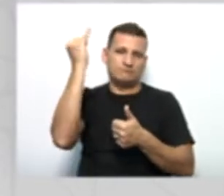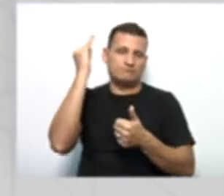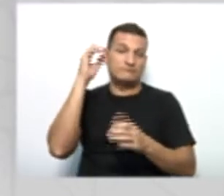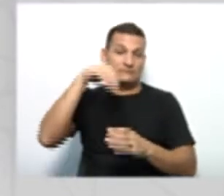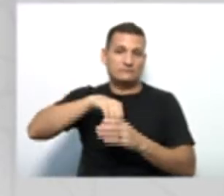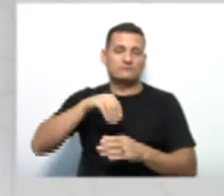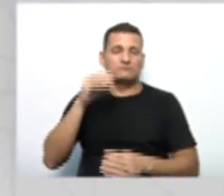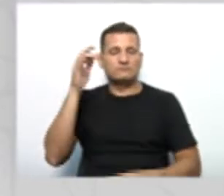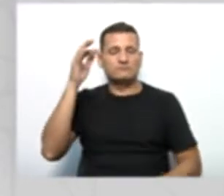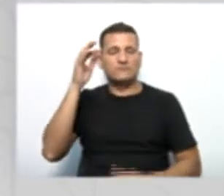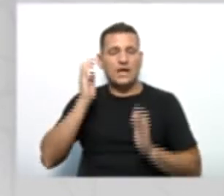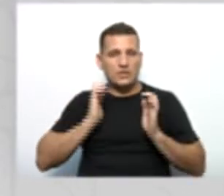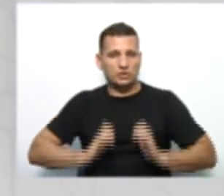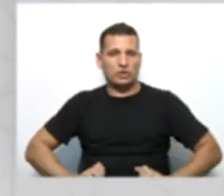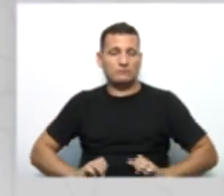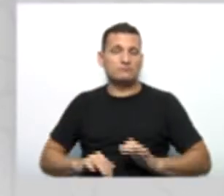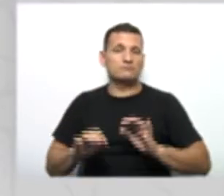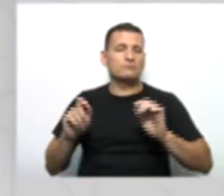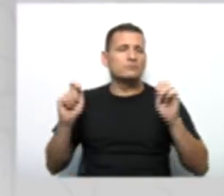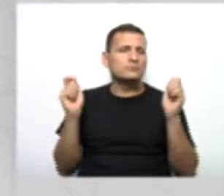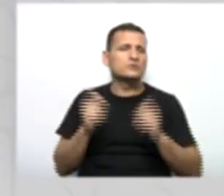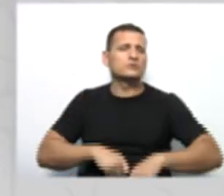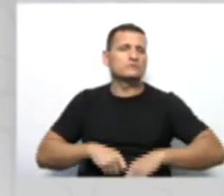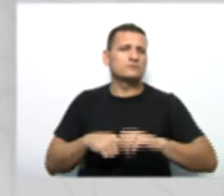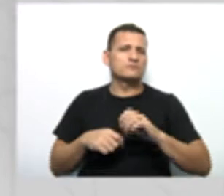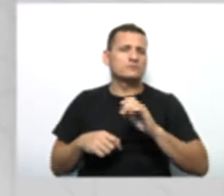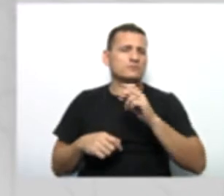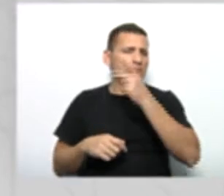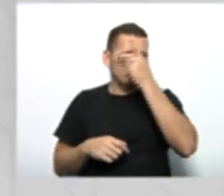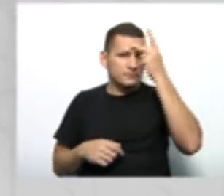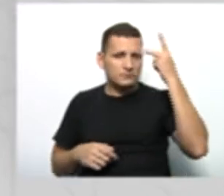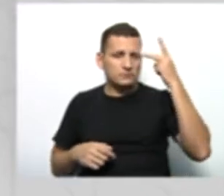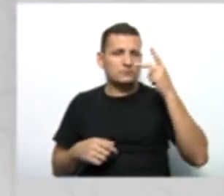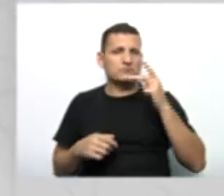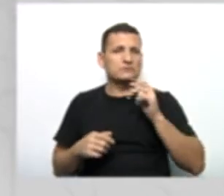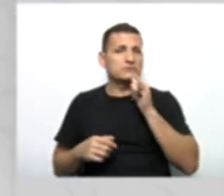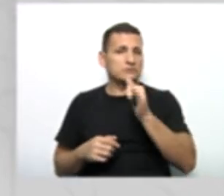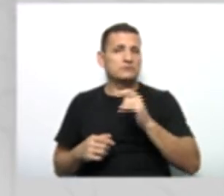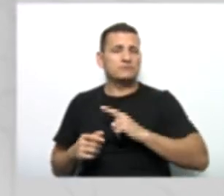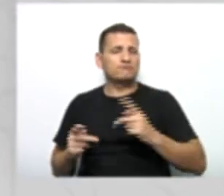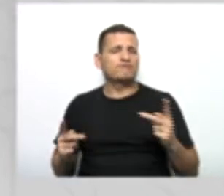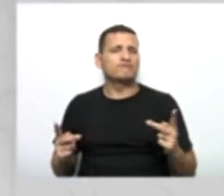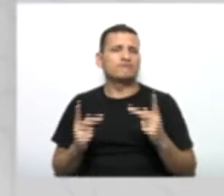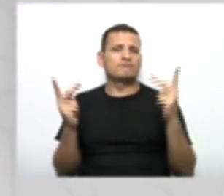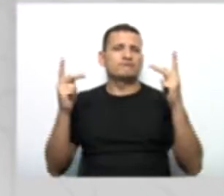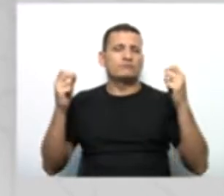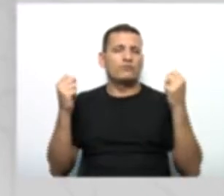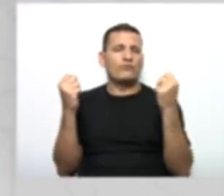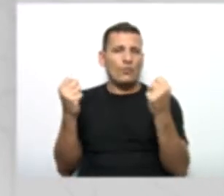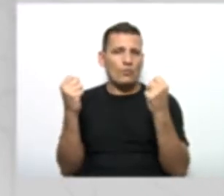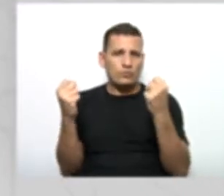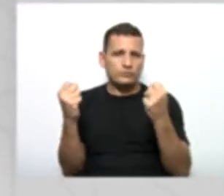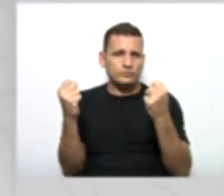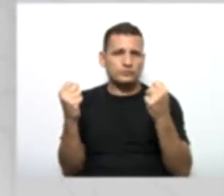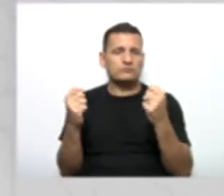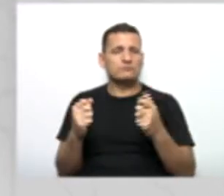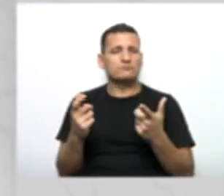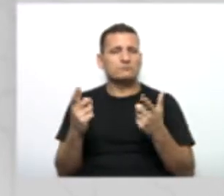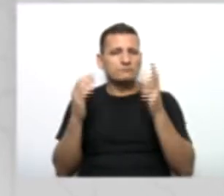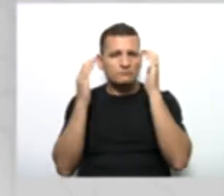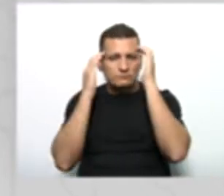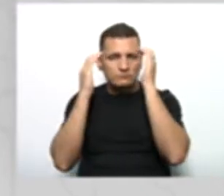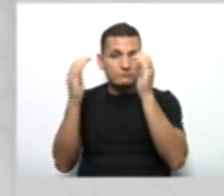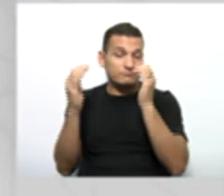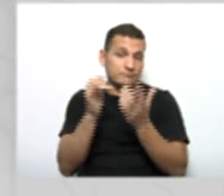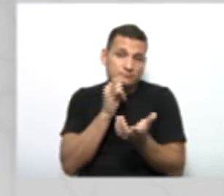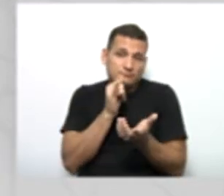E somente é possível para pessoas com valores fortes, exemplo de valores, respeito,